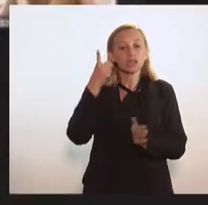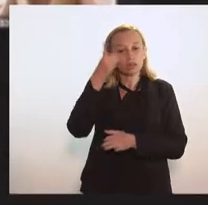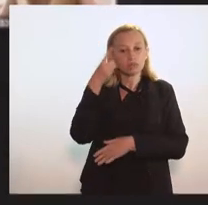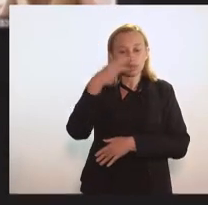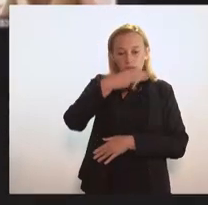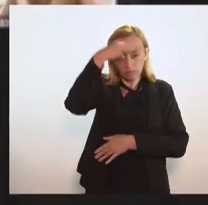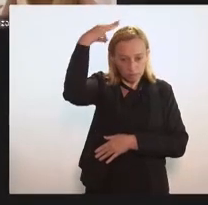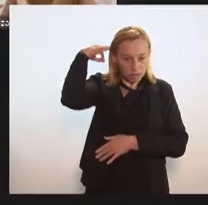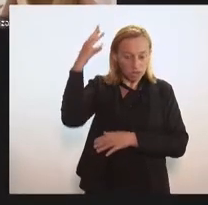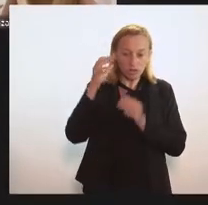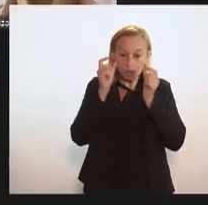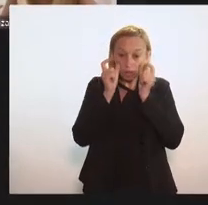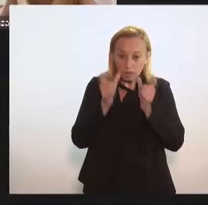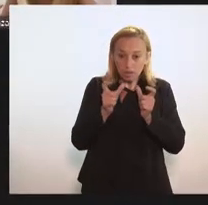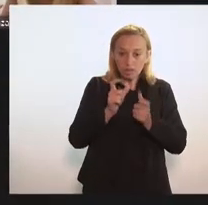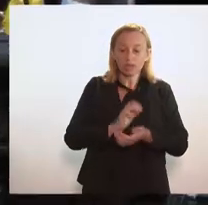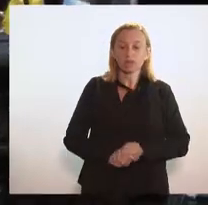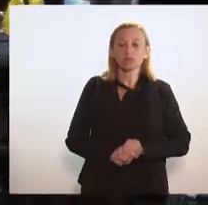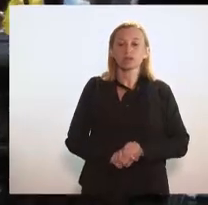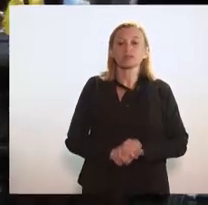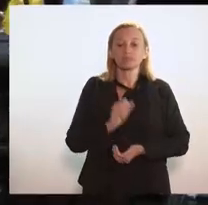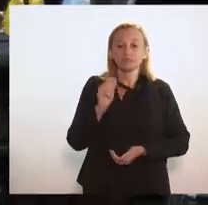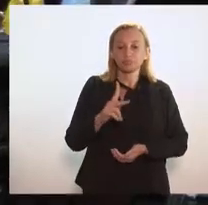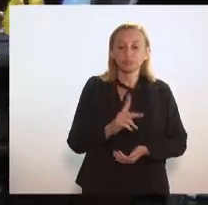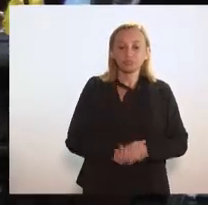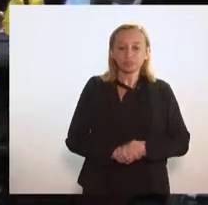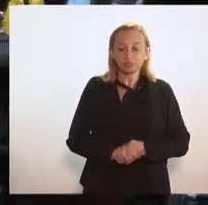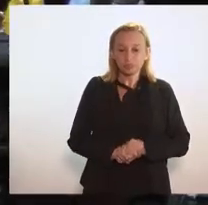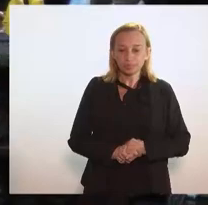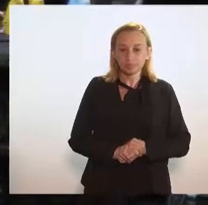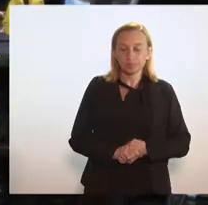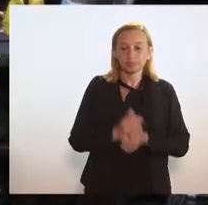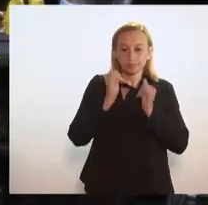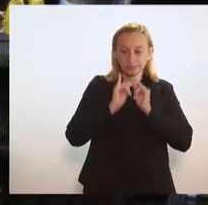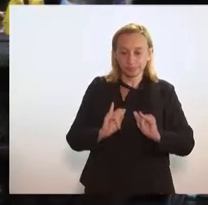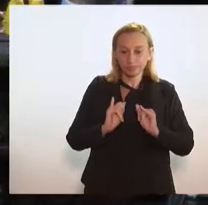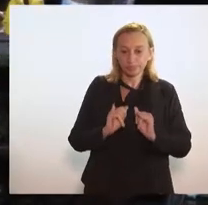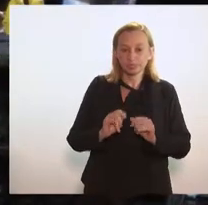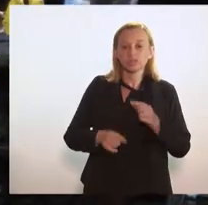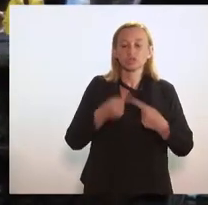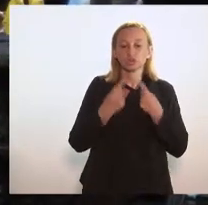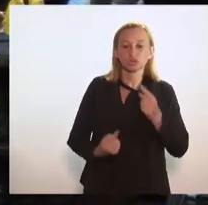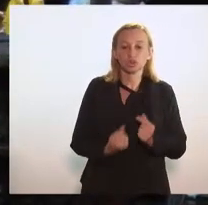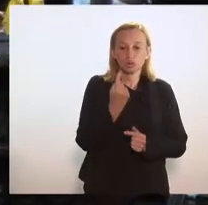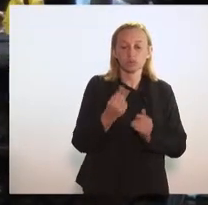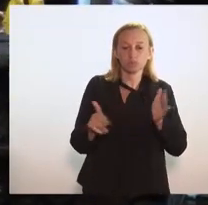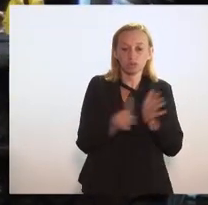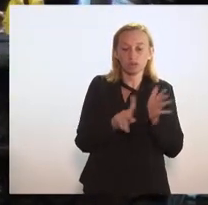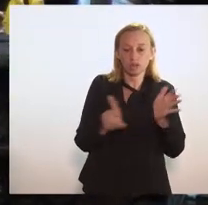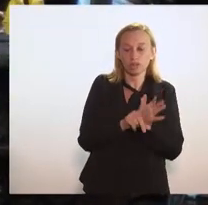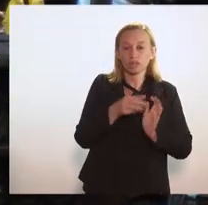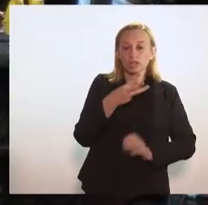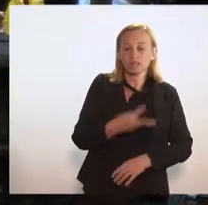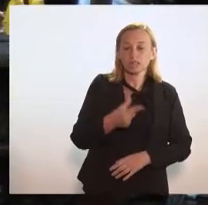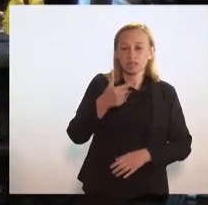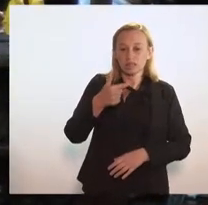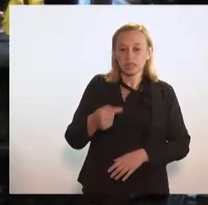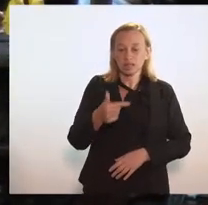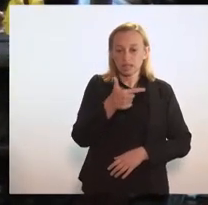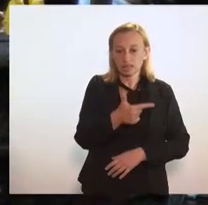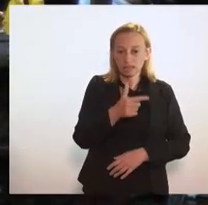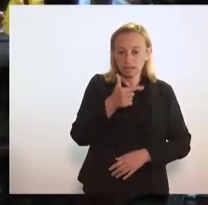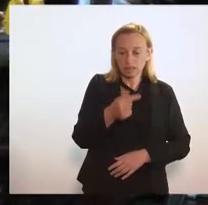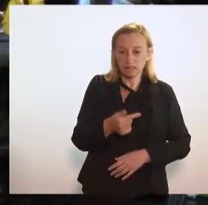à tempo discutir lá para que possa Salvar o projeto anuncio regime de urgência a discussão do projeto de lei 3473